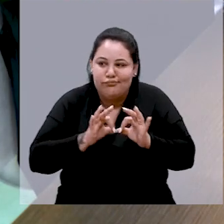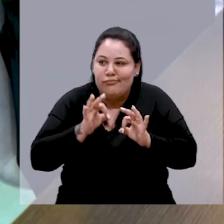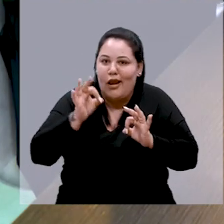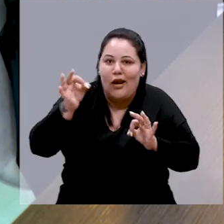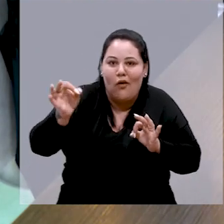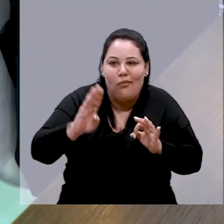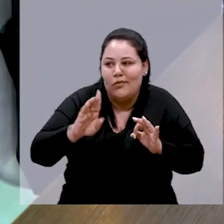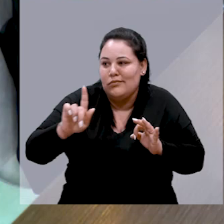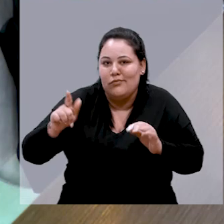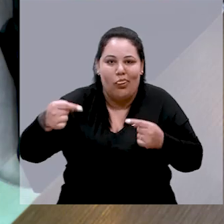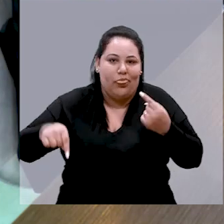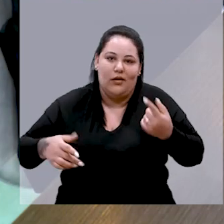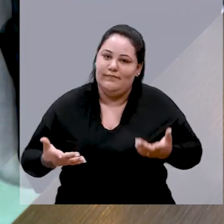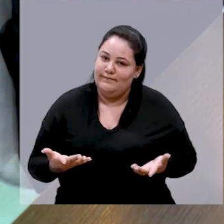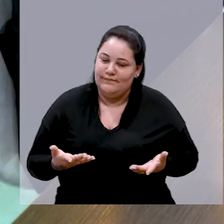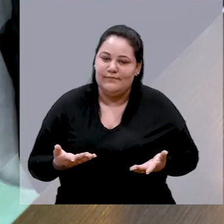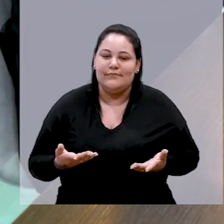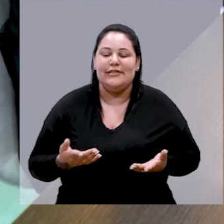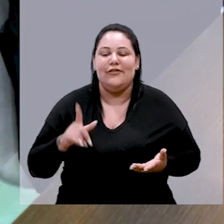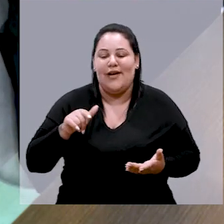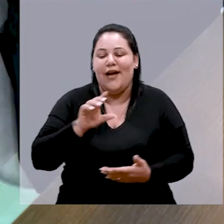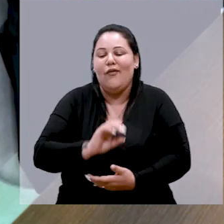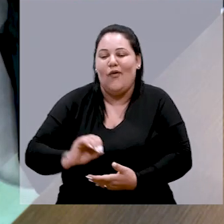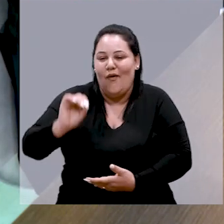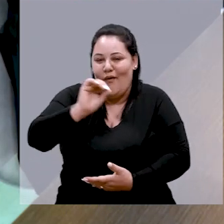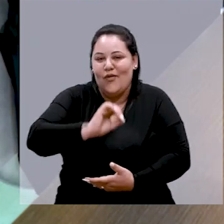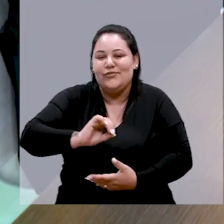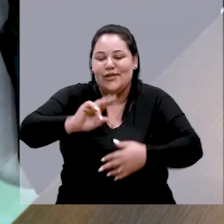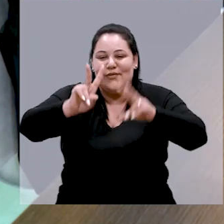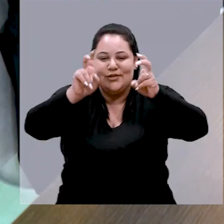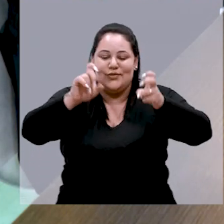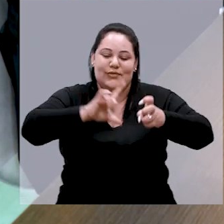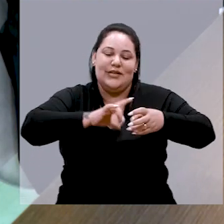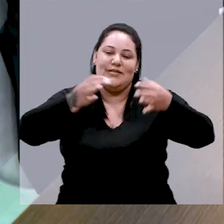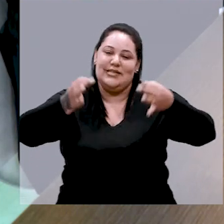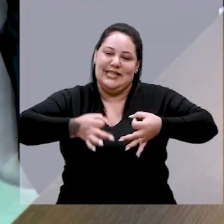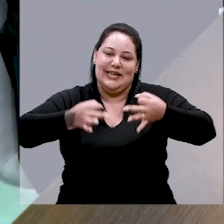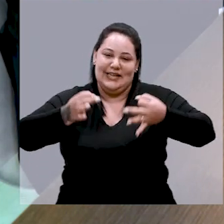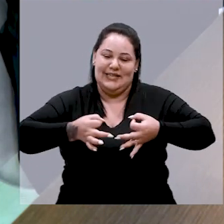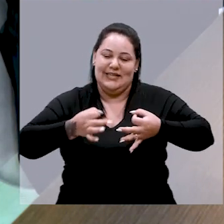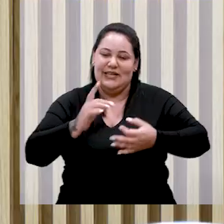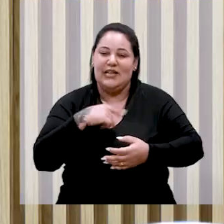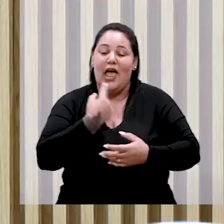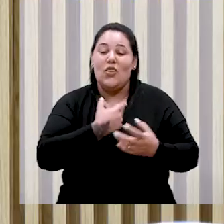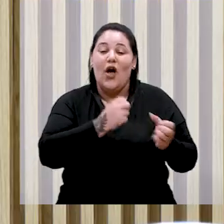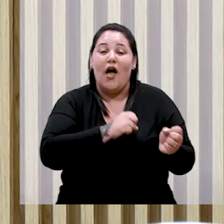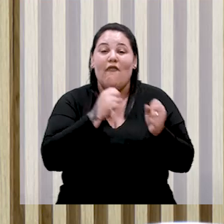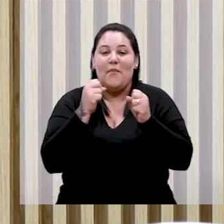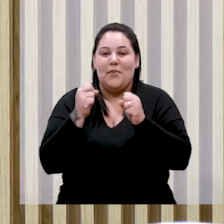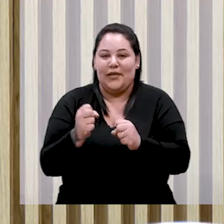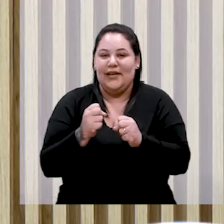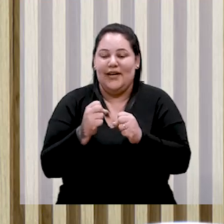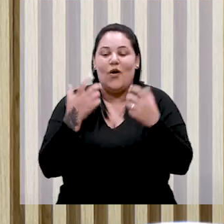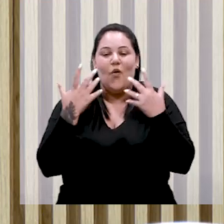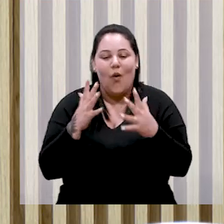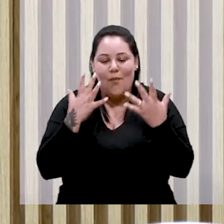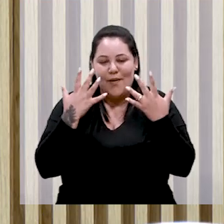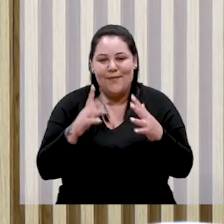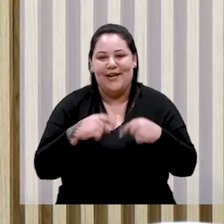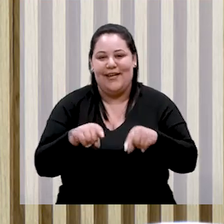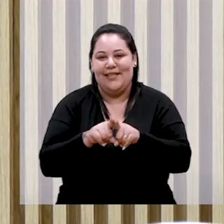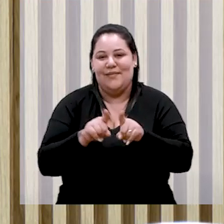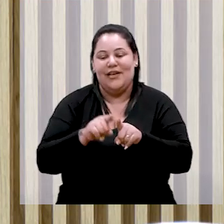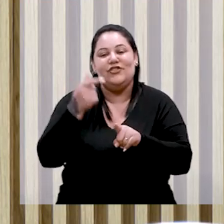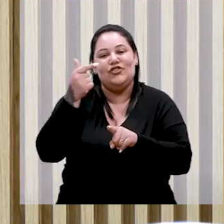fazer o deslocamento todo, então, não é bem assim. Vai ser sensacional. Essa é uma das pautas que eu tenho certeza que a gente vai poder